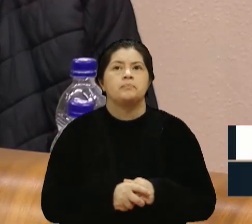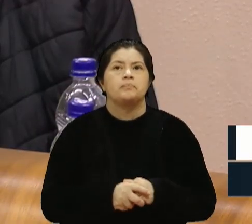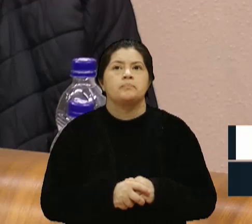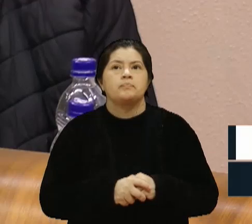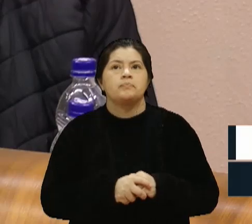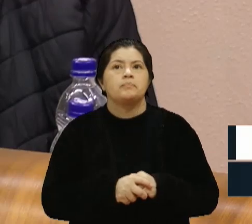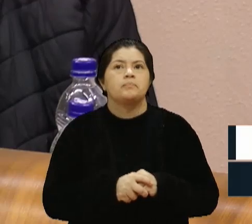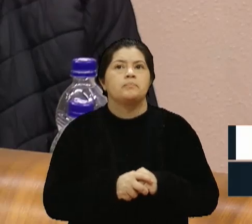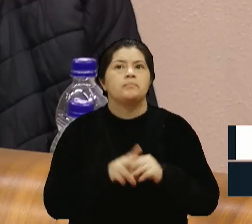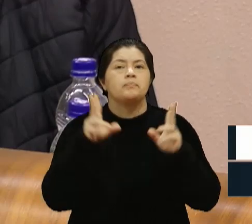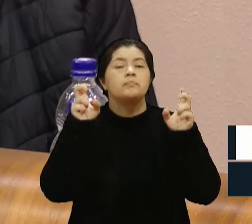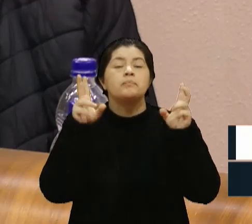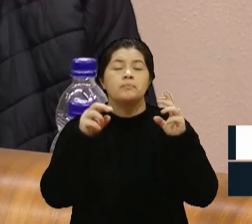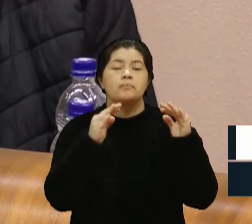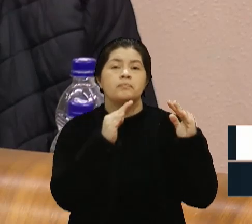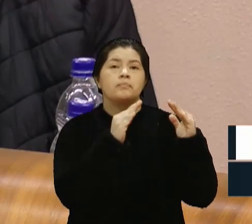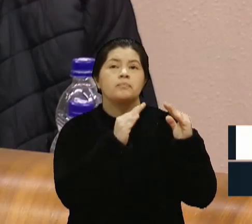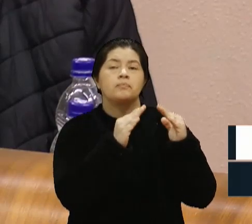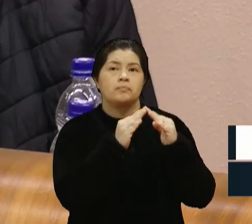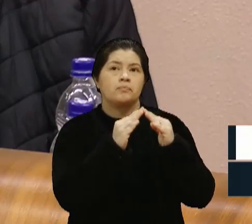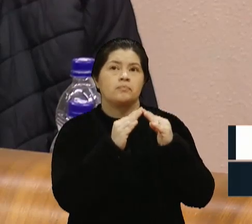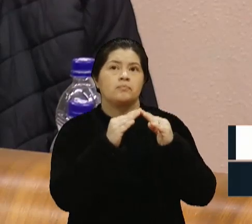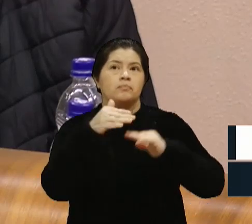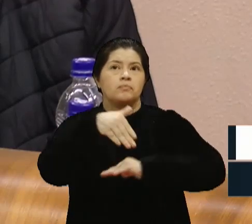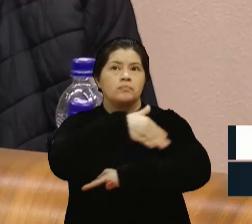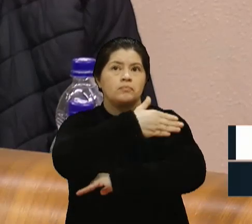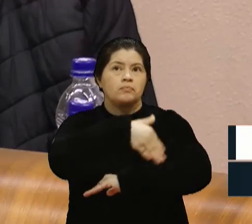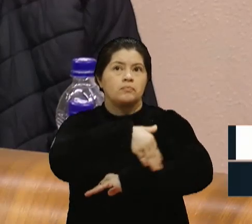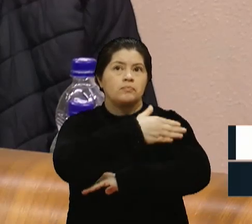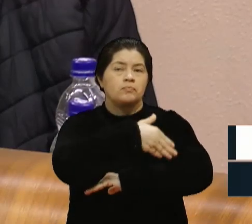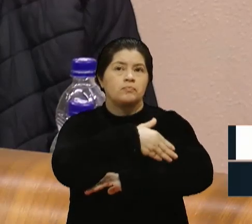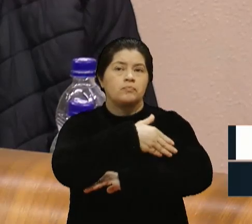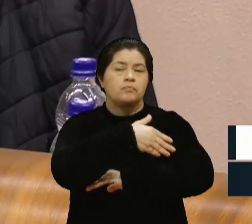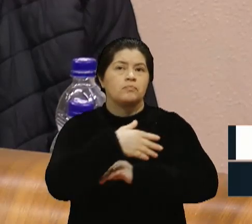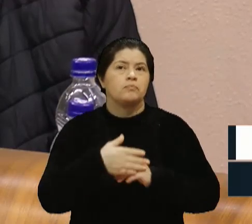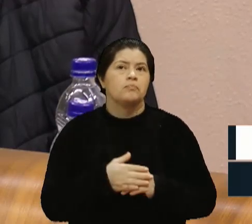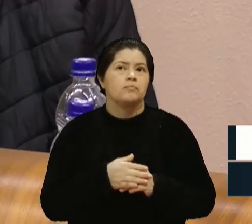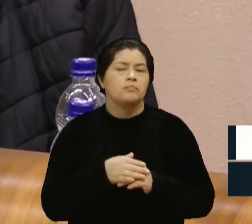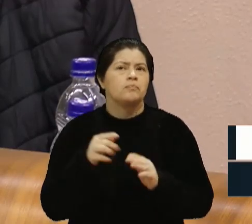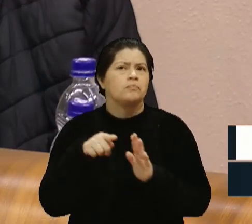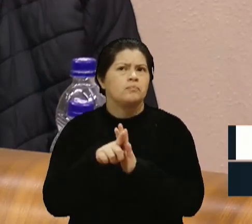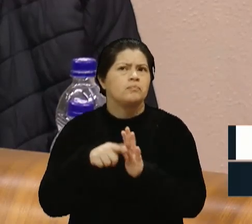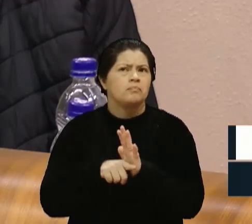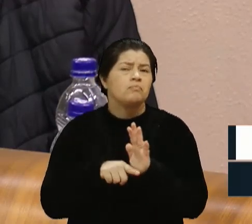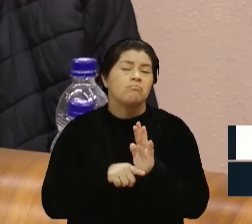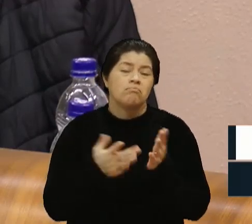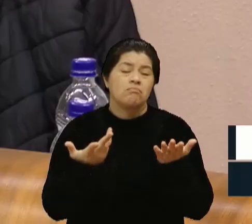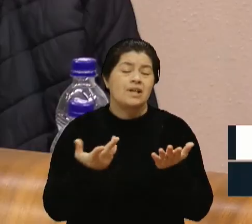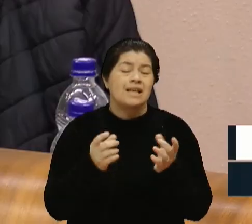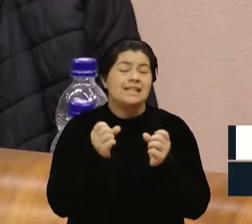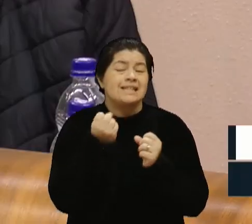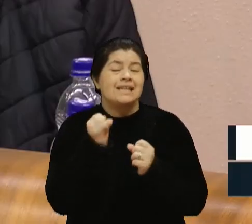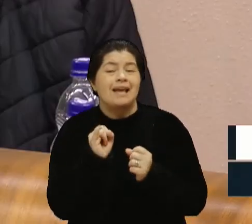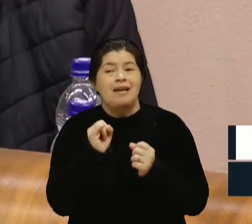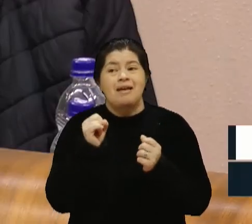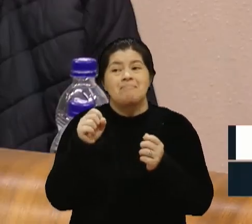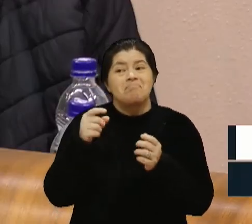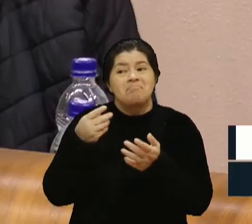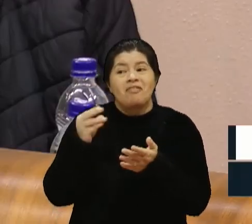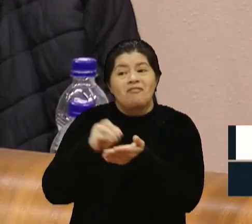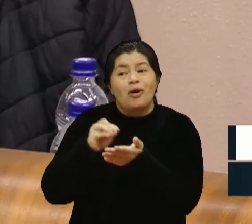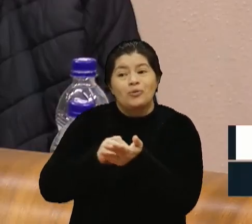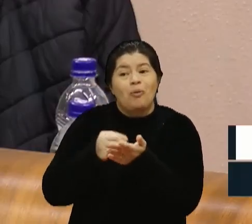a questão do morador de rua, eu atendi aí as perguntas. Se de repente falhou alguma, peço desculpas